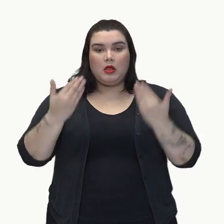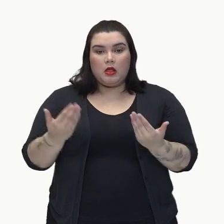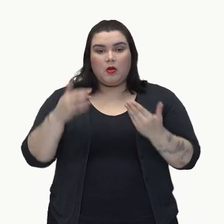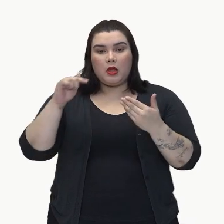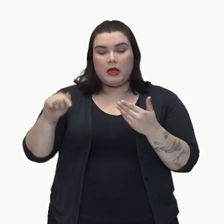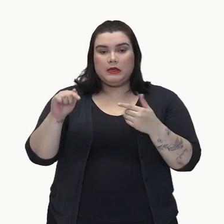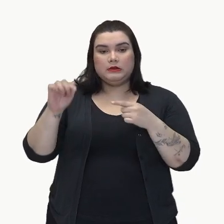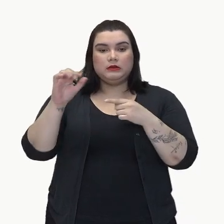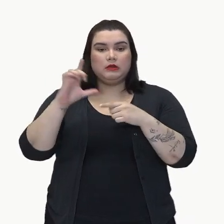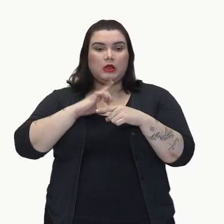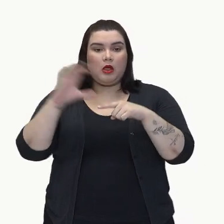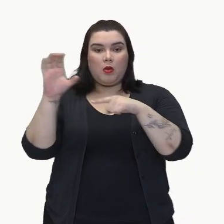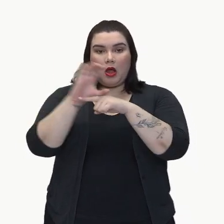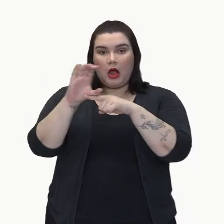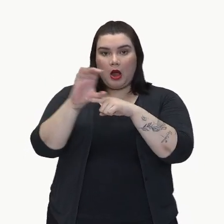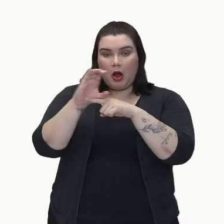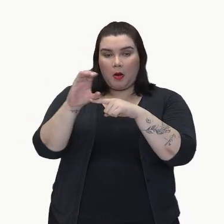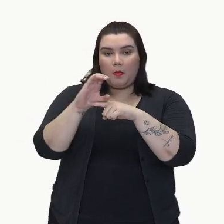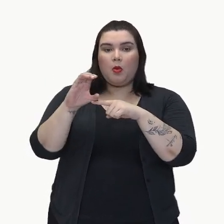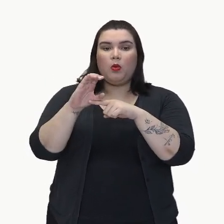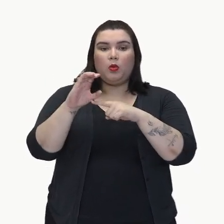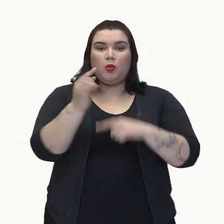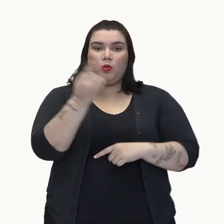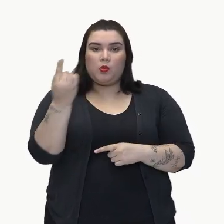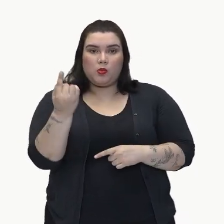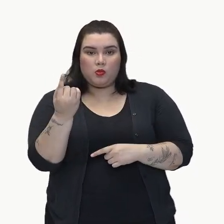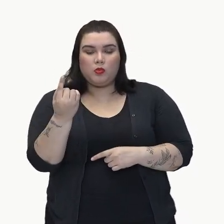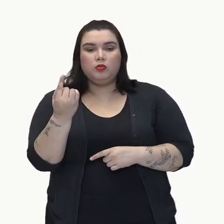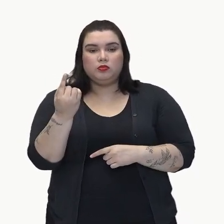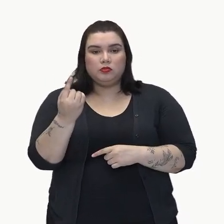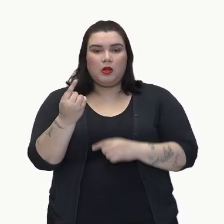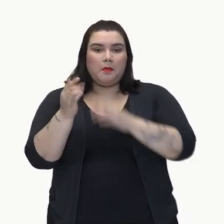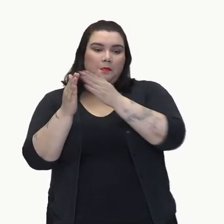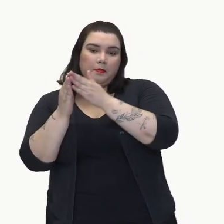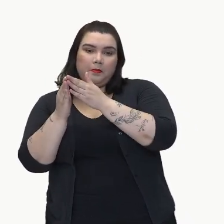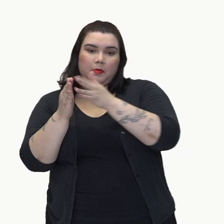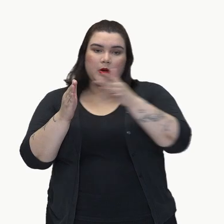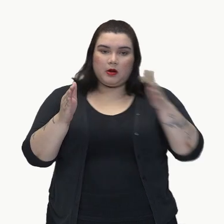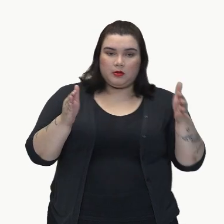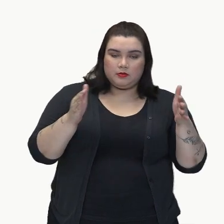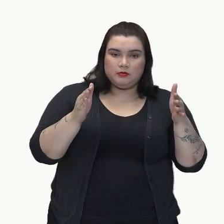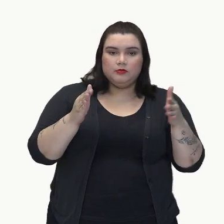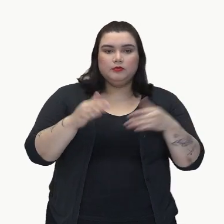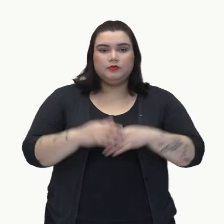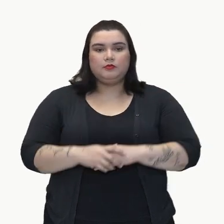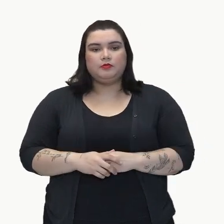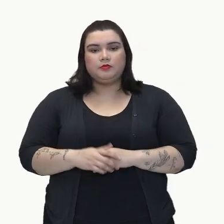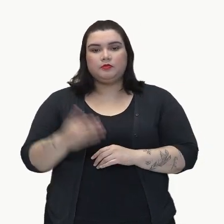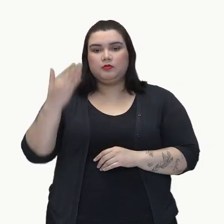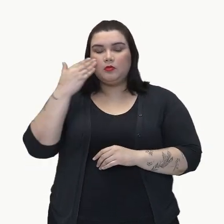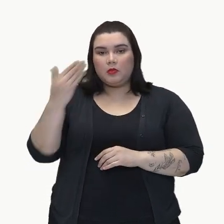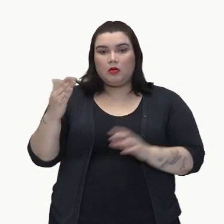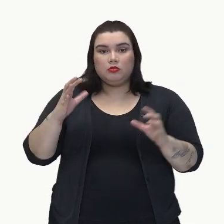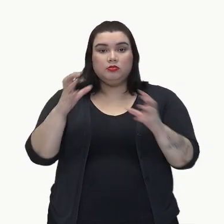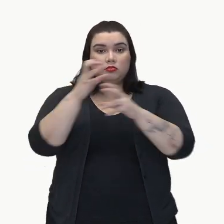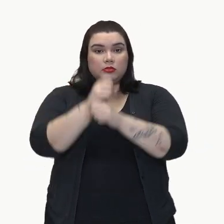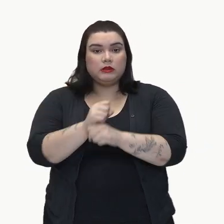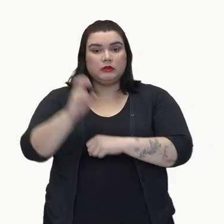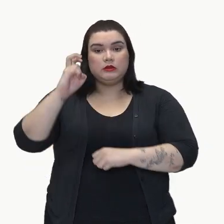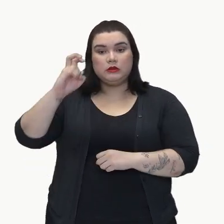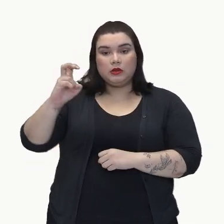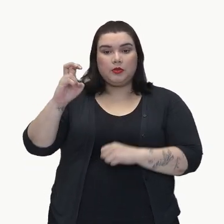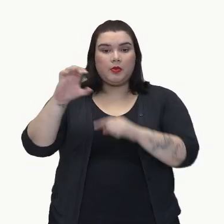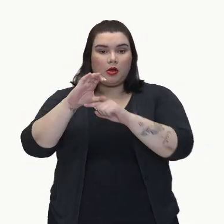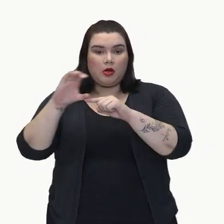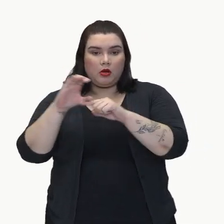Então, sempre começa a numerar dele e vai para o resto da cadeia. Então, essa cadeia tem 5 carbonos, já sei que